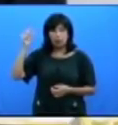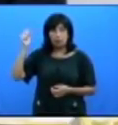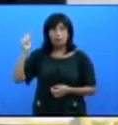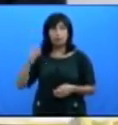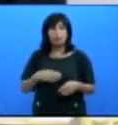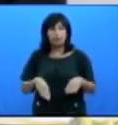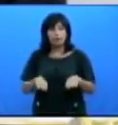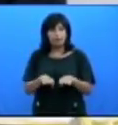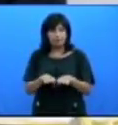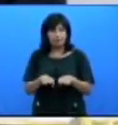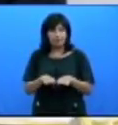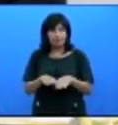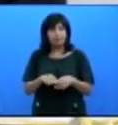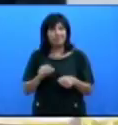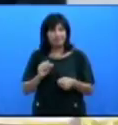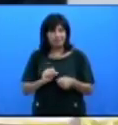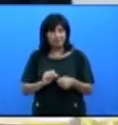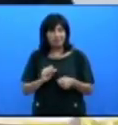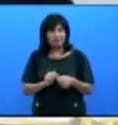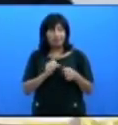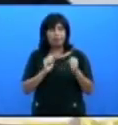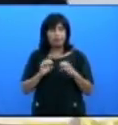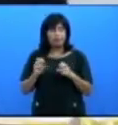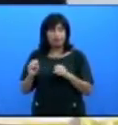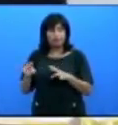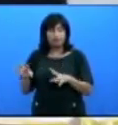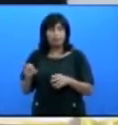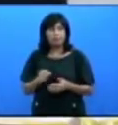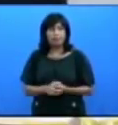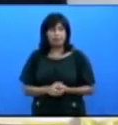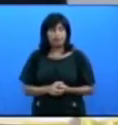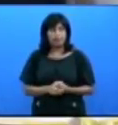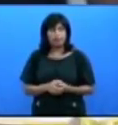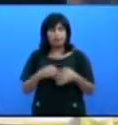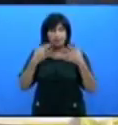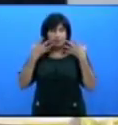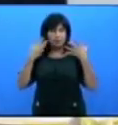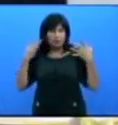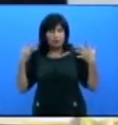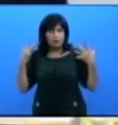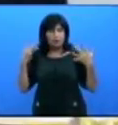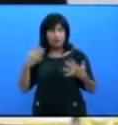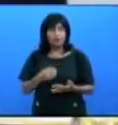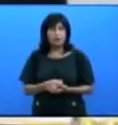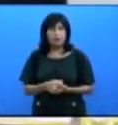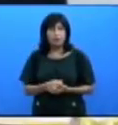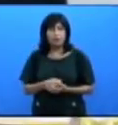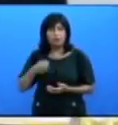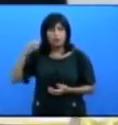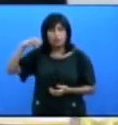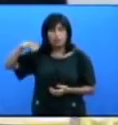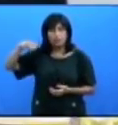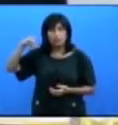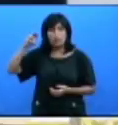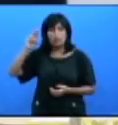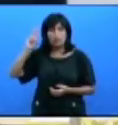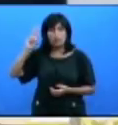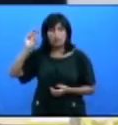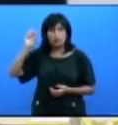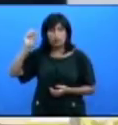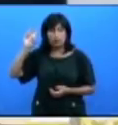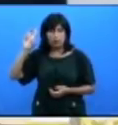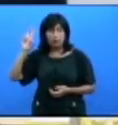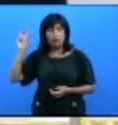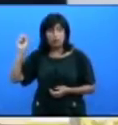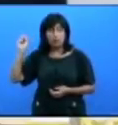fomentar ações pedagógicas, culturais e artísticas. Parágrafo único. O Museu Ferroviário Moisés